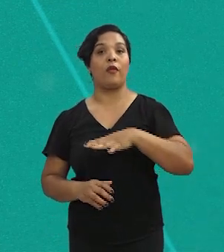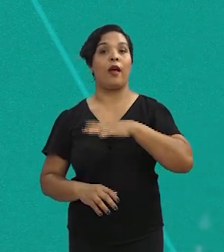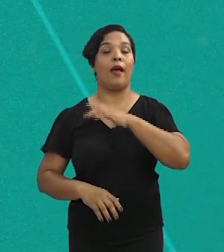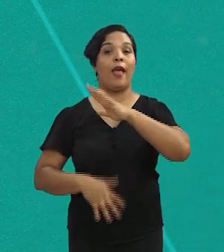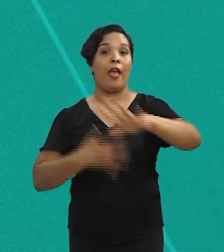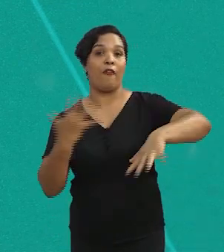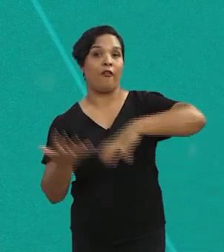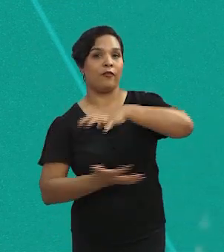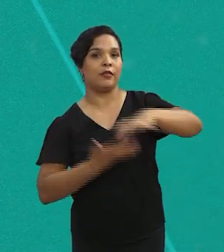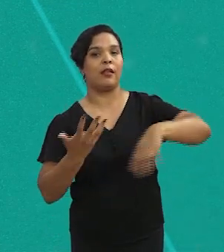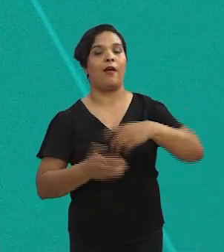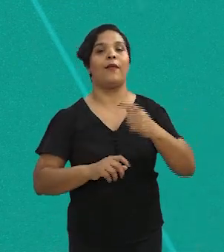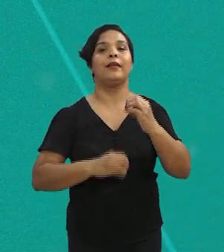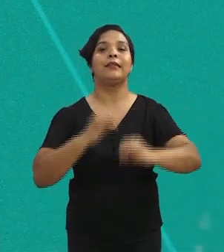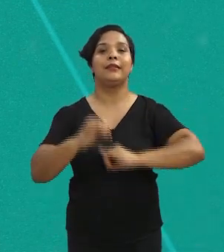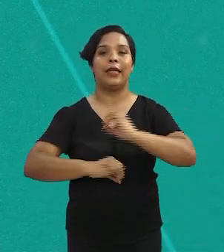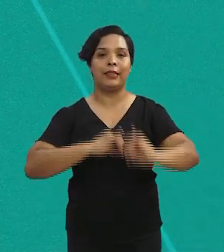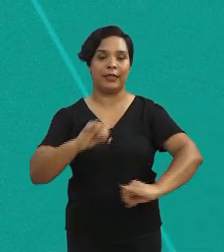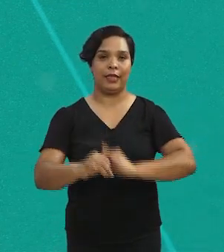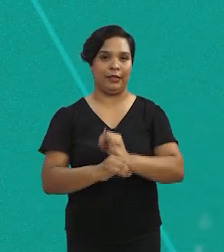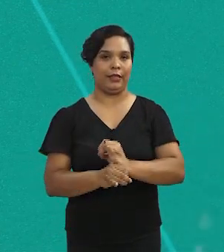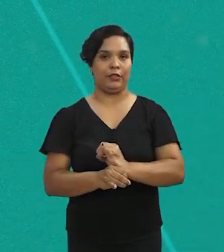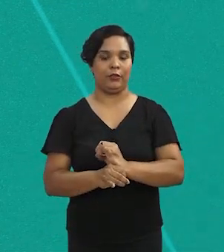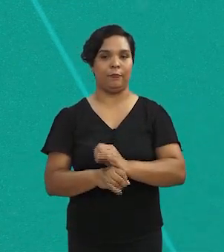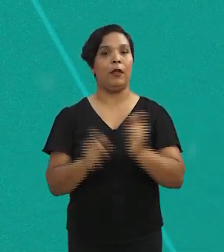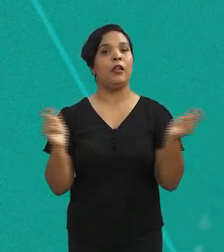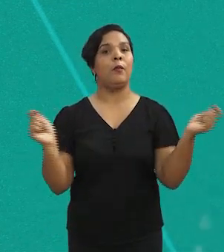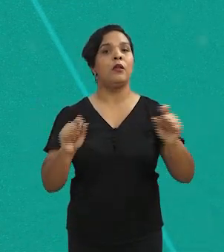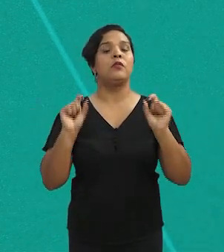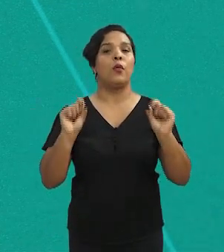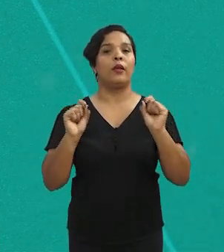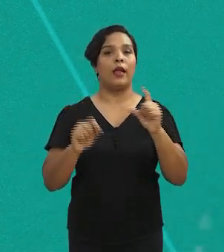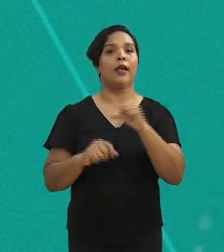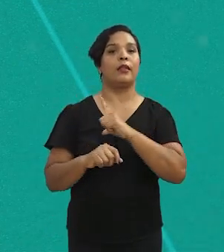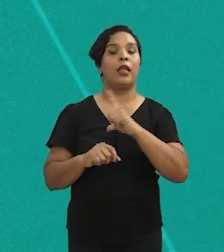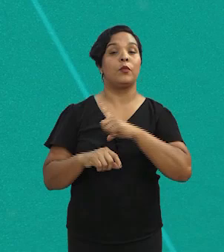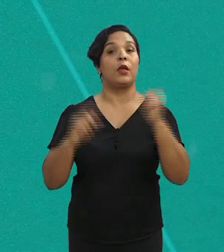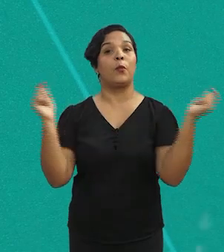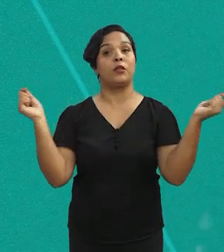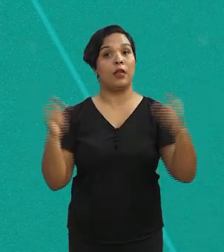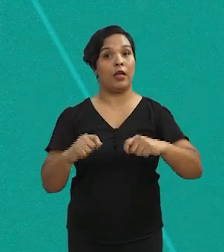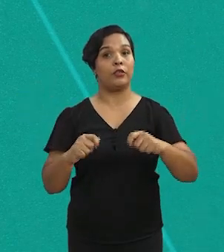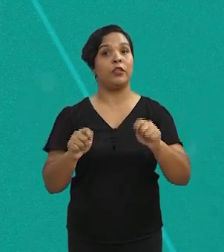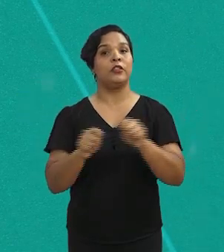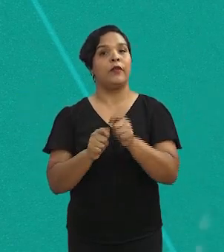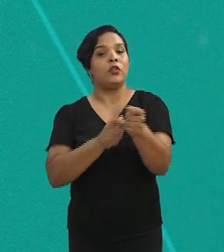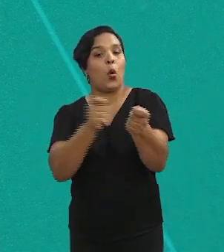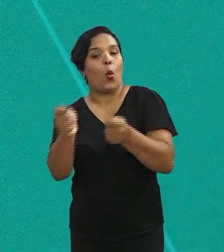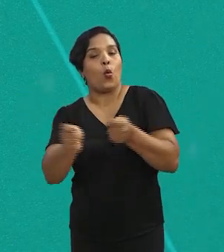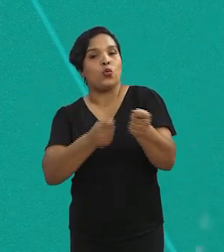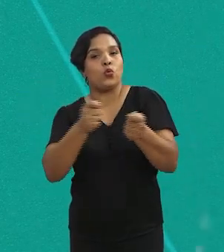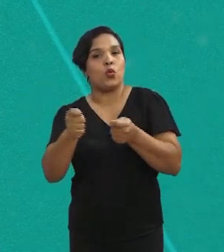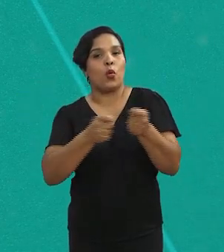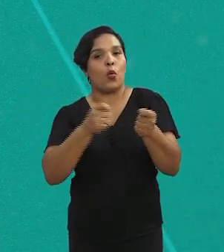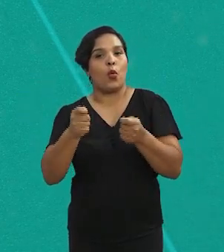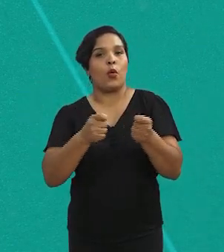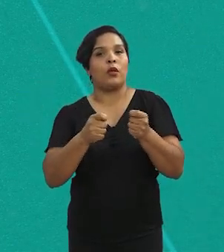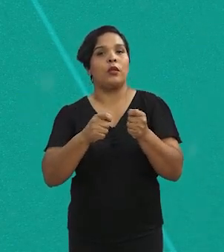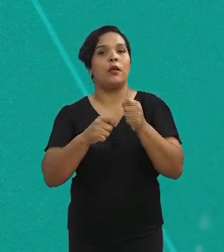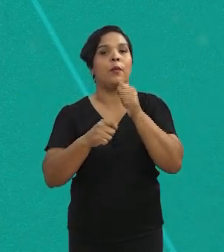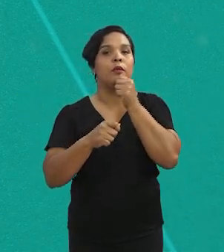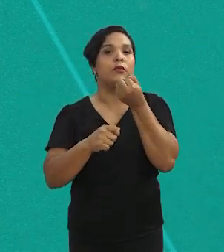dentro da internet. O que ela possibilita para a gente? Nós temos a possibilidade de fazer o controle remoto